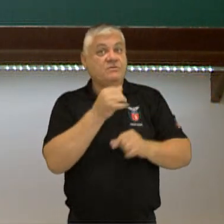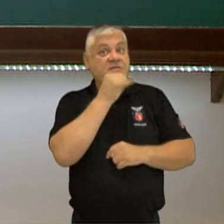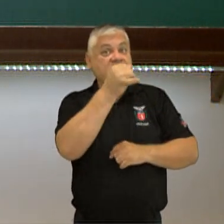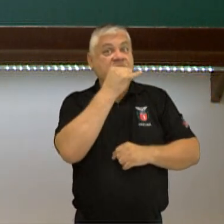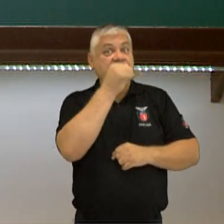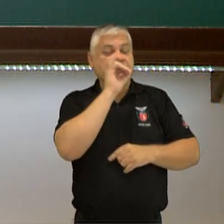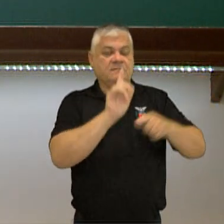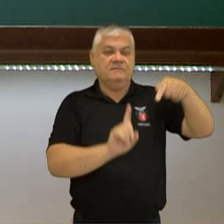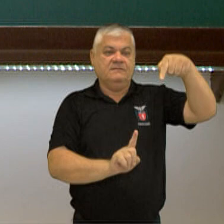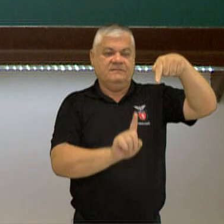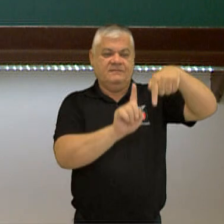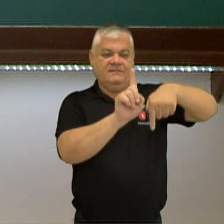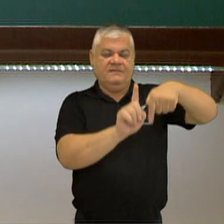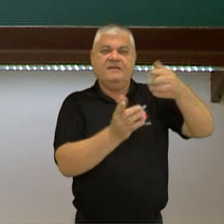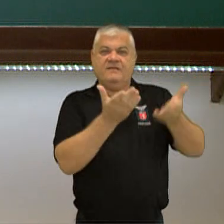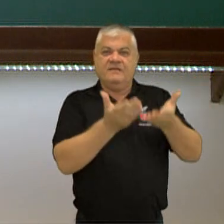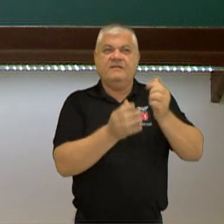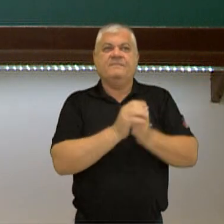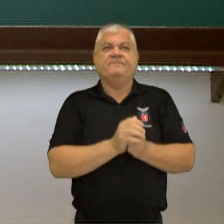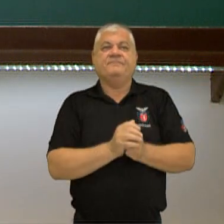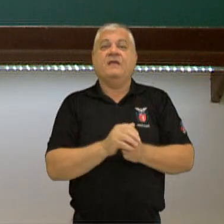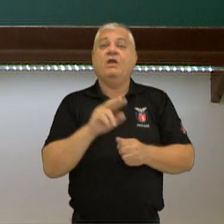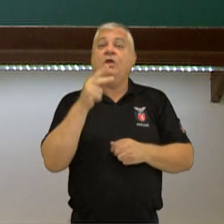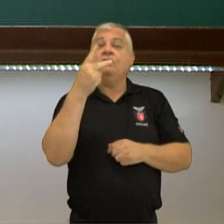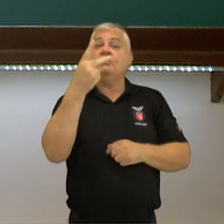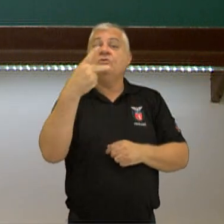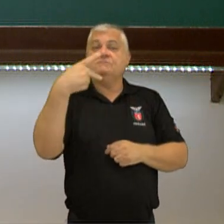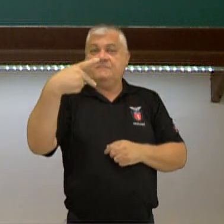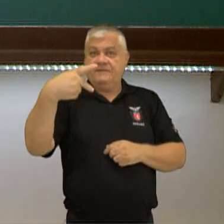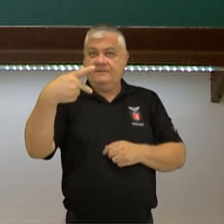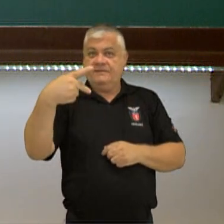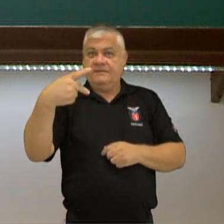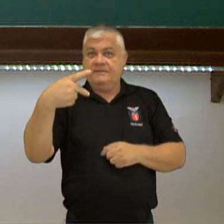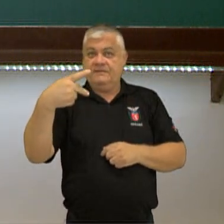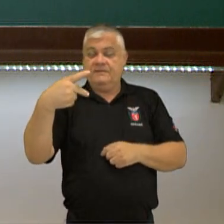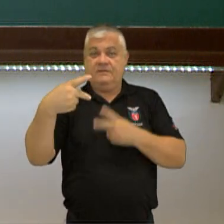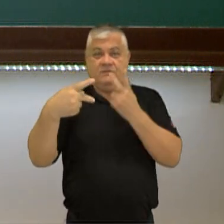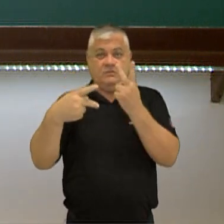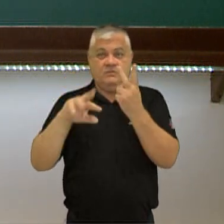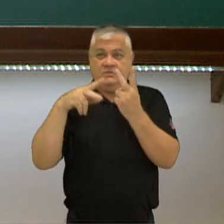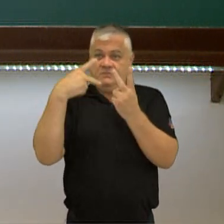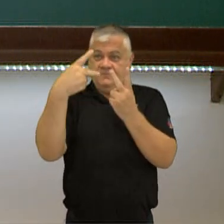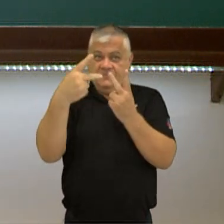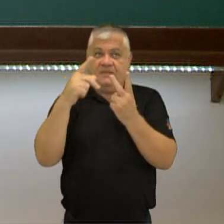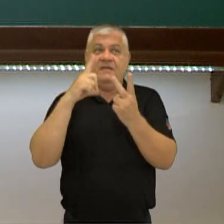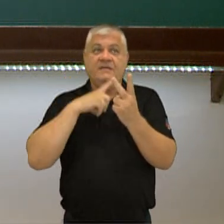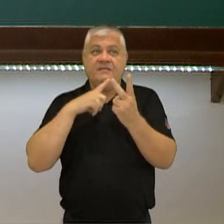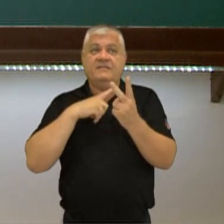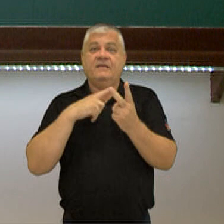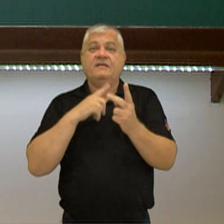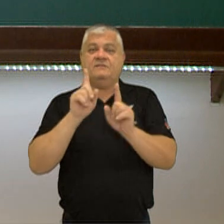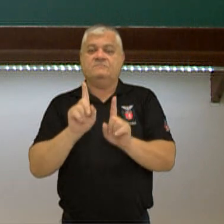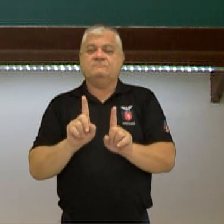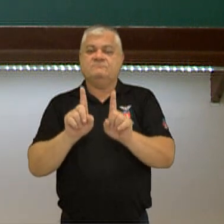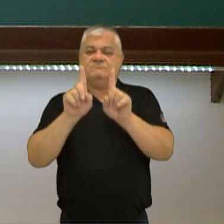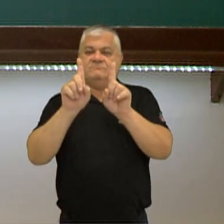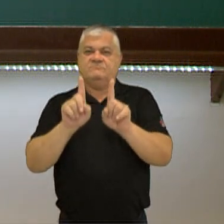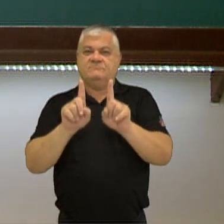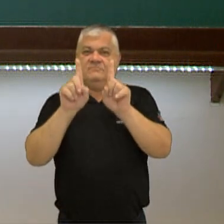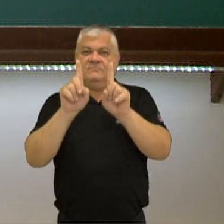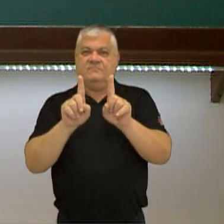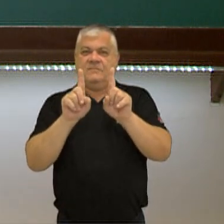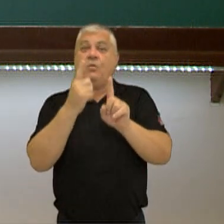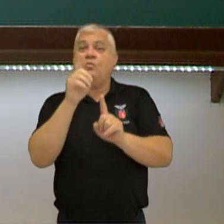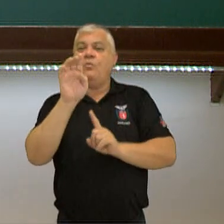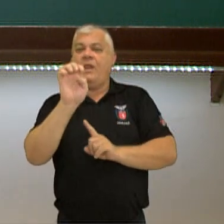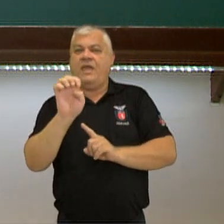do orbital. E aí, o 2p, ele tem 2 orbitais, um elétron em cada